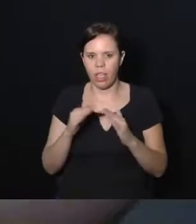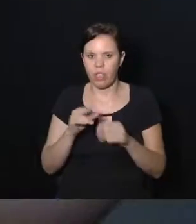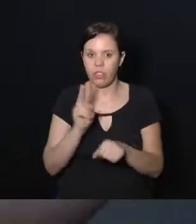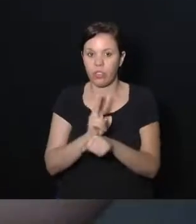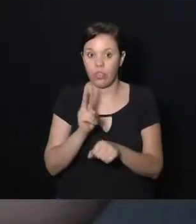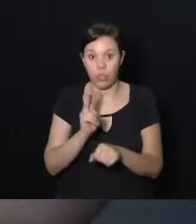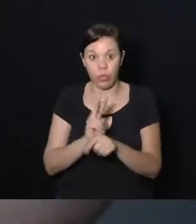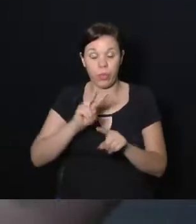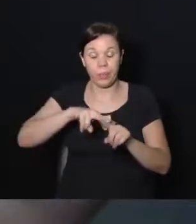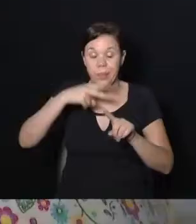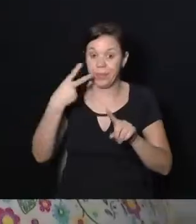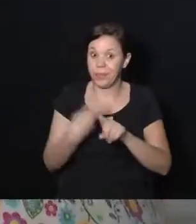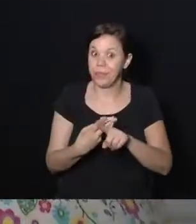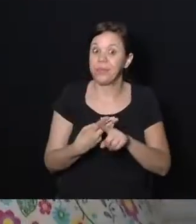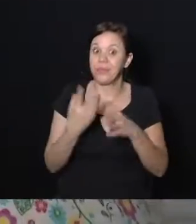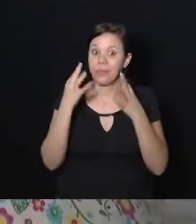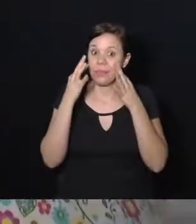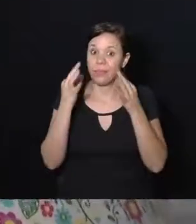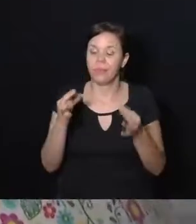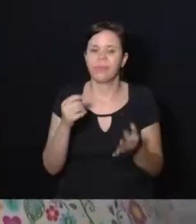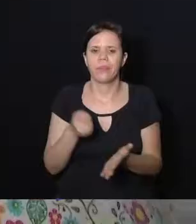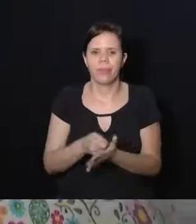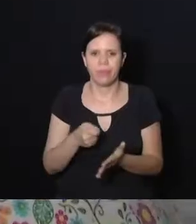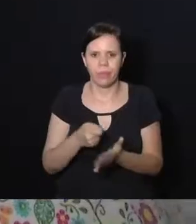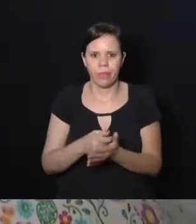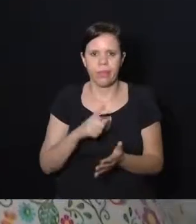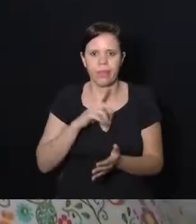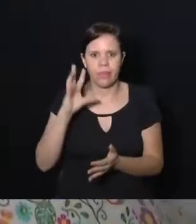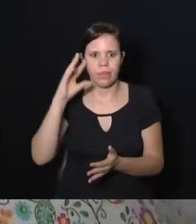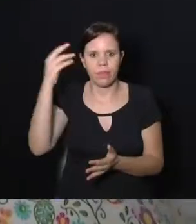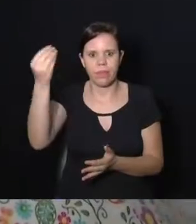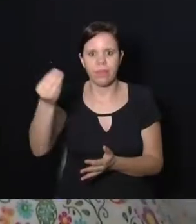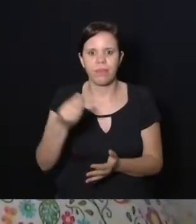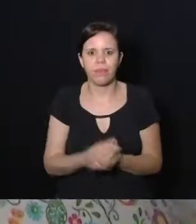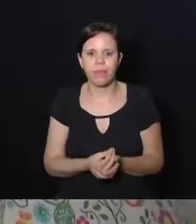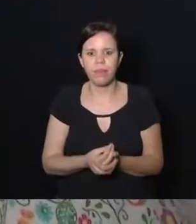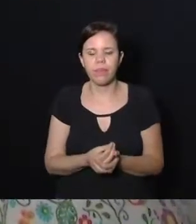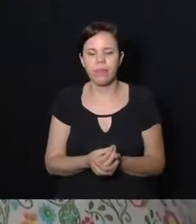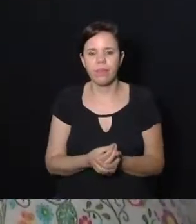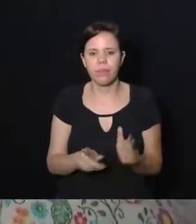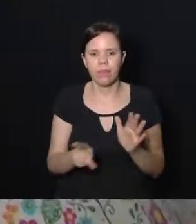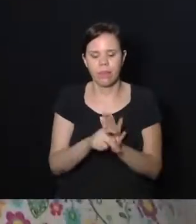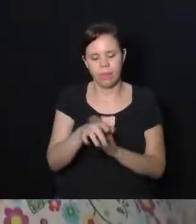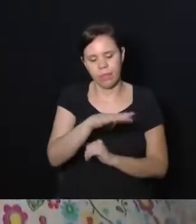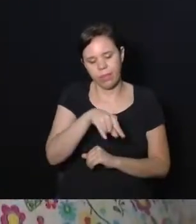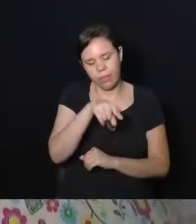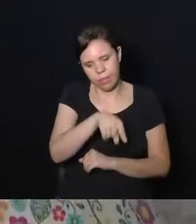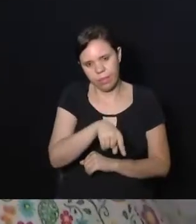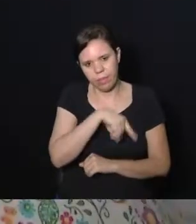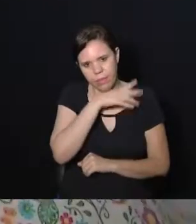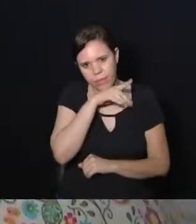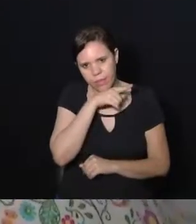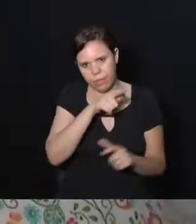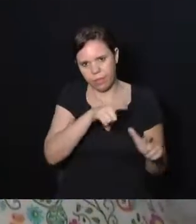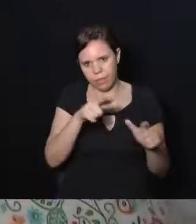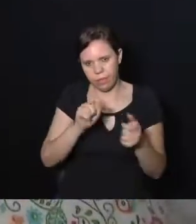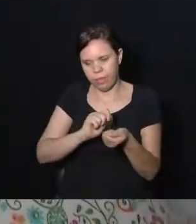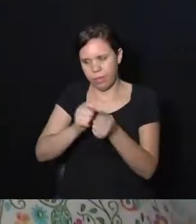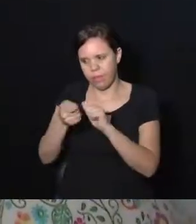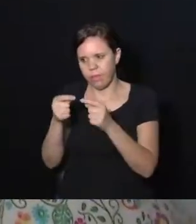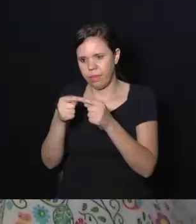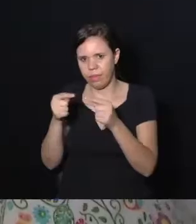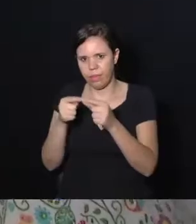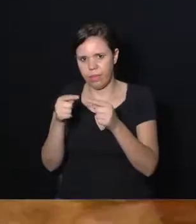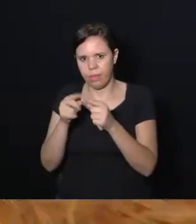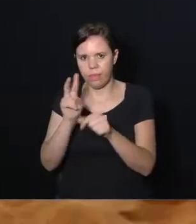devem ser redobrados. Exige um conhecimento realmente da espécie para que a gente consiga fazer um ambiente adequado e uma